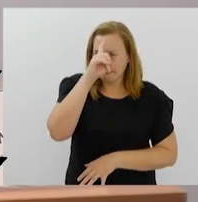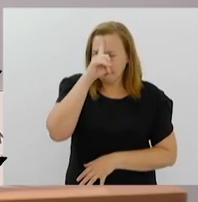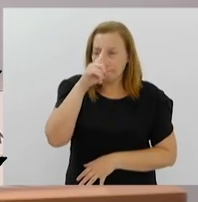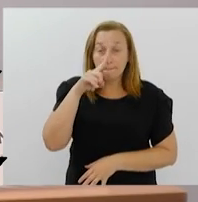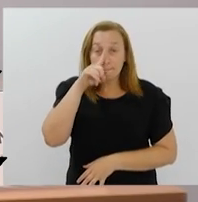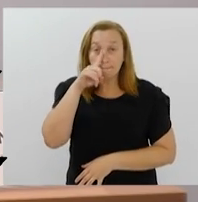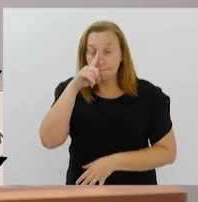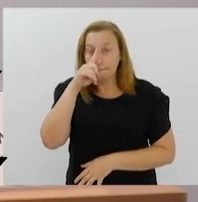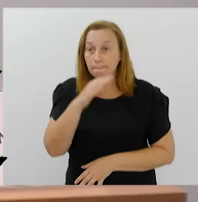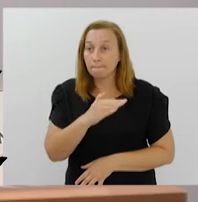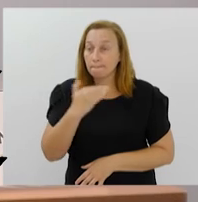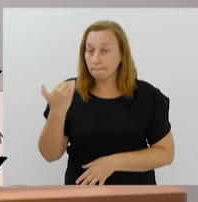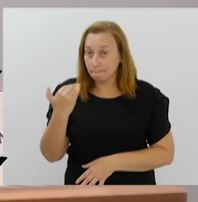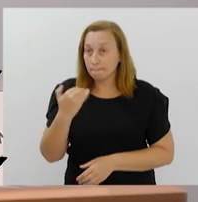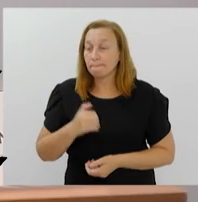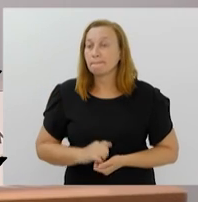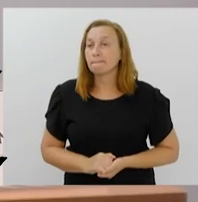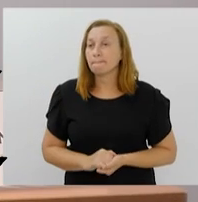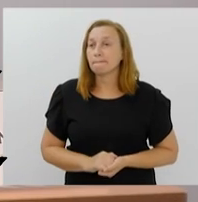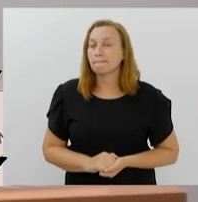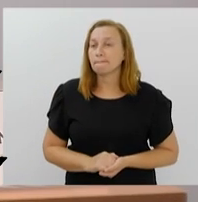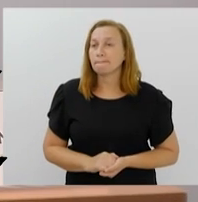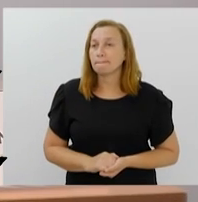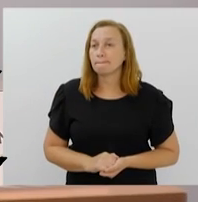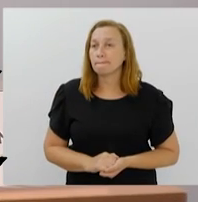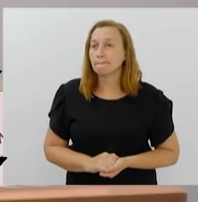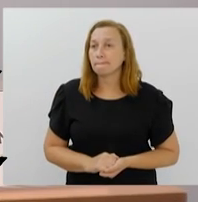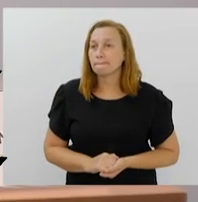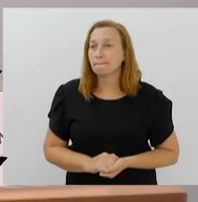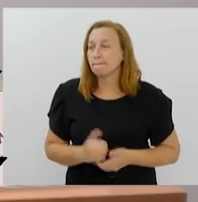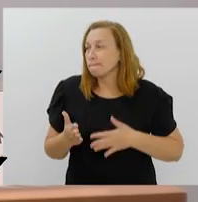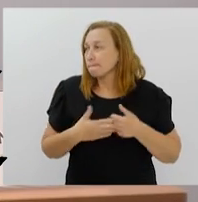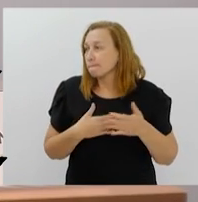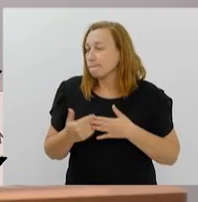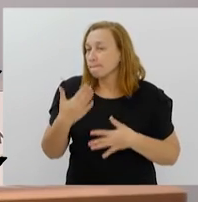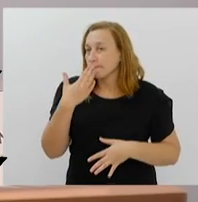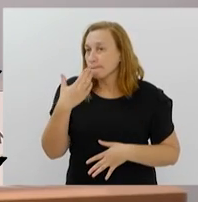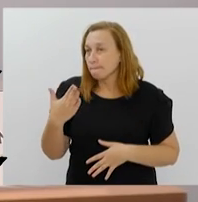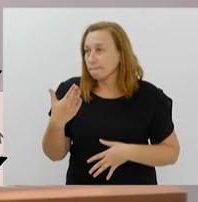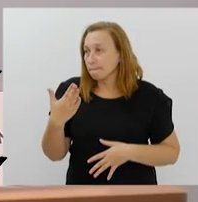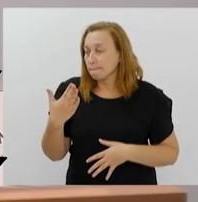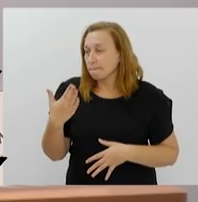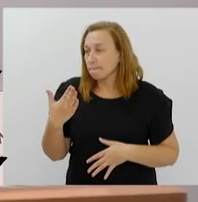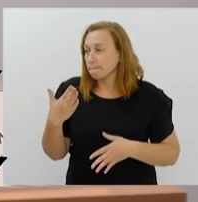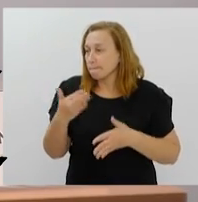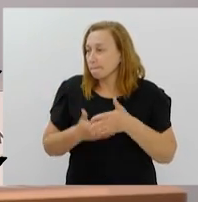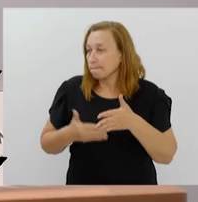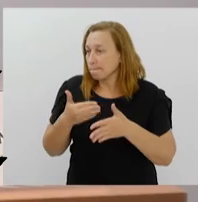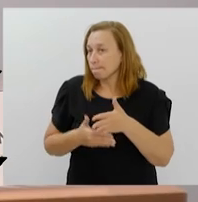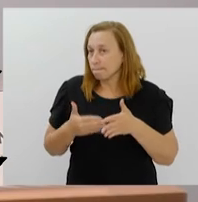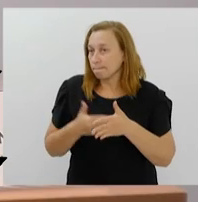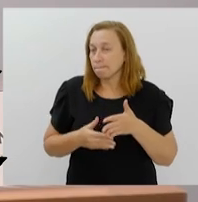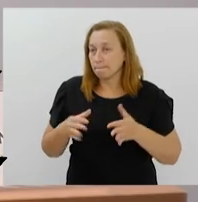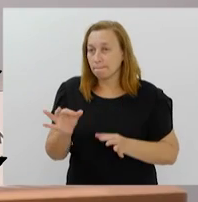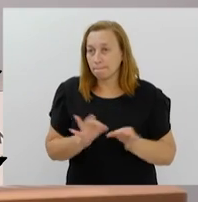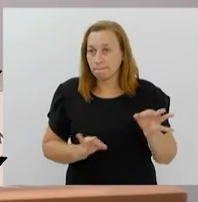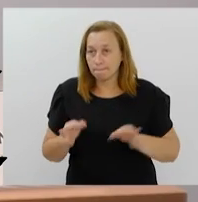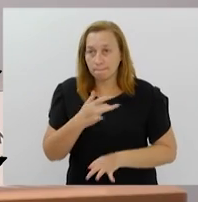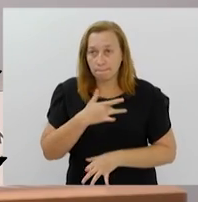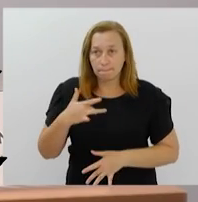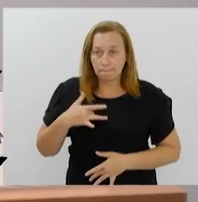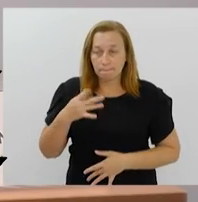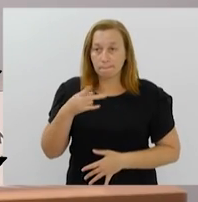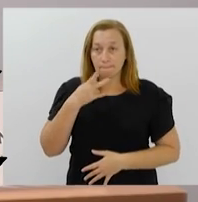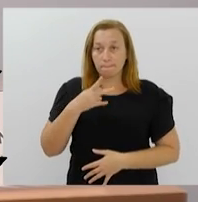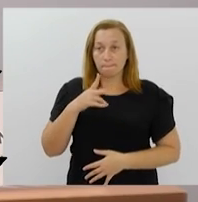risco de morte e eventualmente há qualquer tipo de inconsistência por parte do plano nesse caso aqui falo